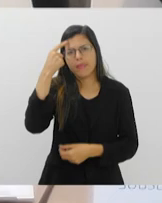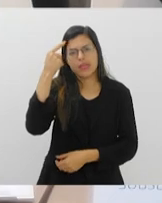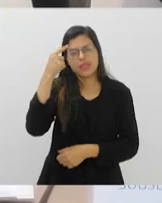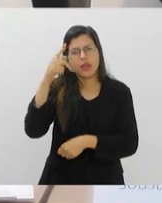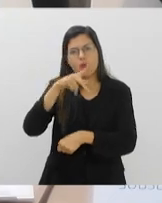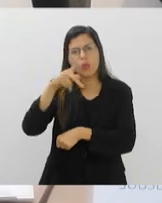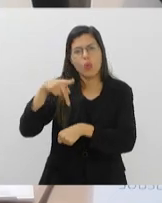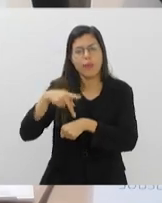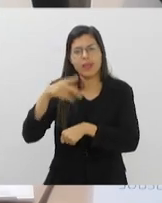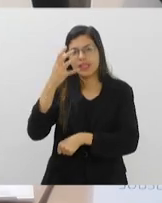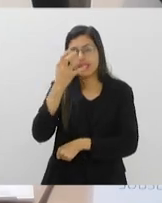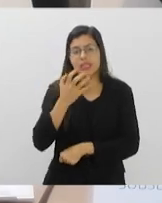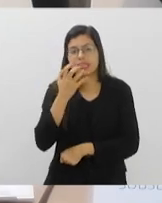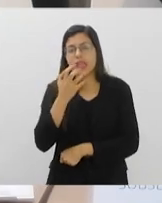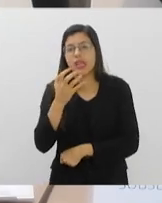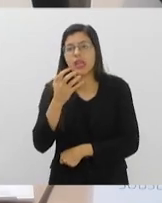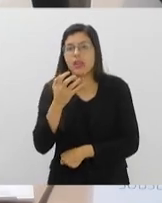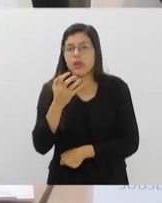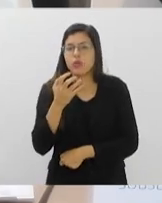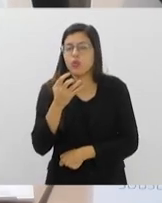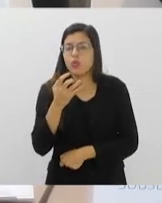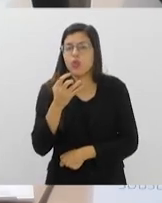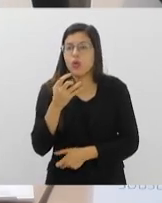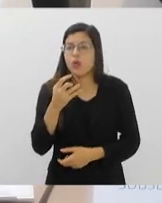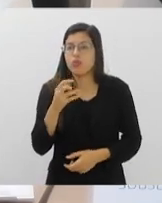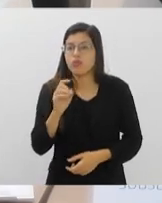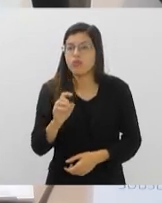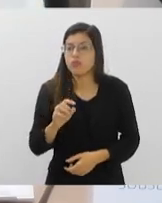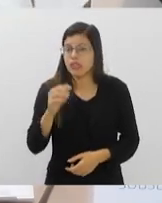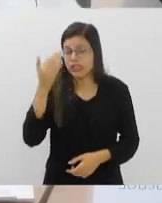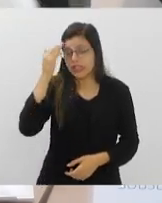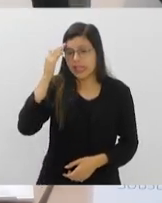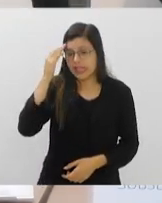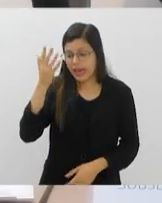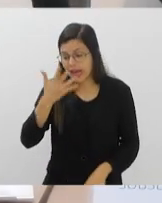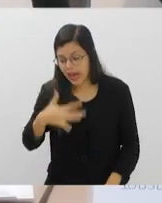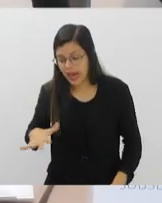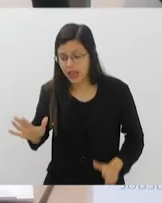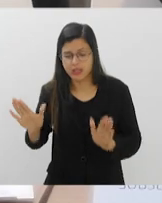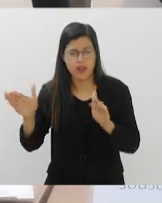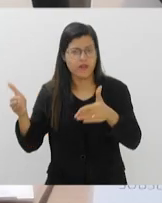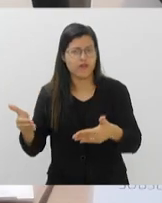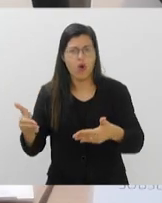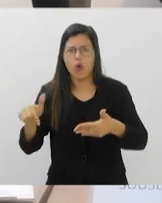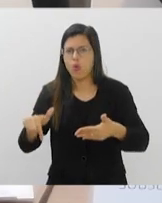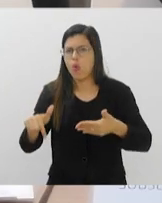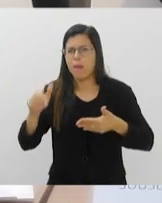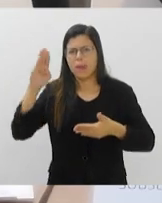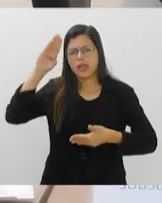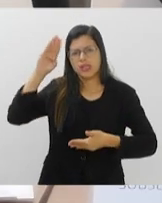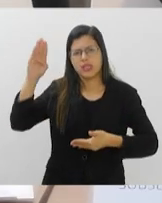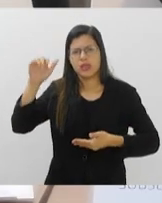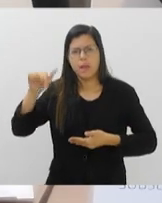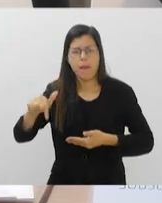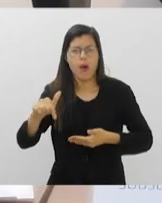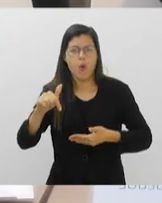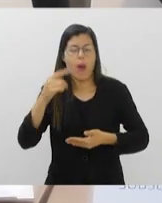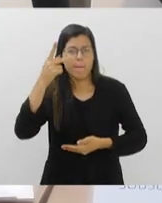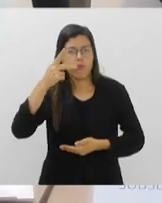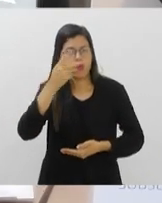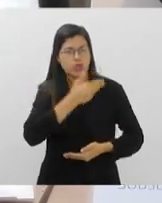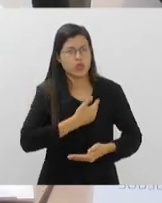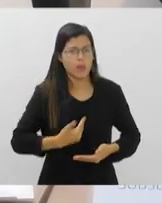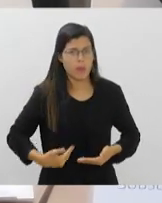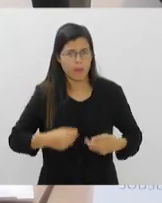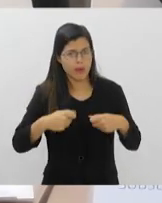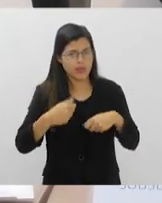indivíduo é prioridade absoluta na infância e as políticas T que chegar para esse indivíduo e depois as